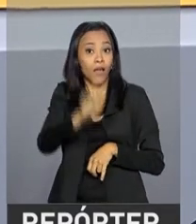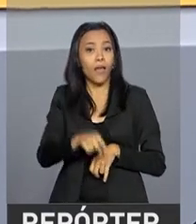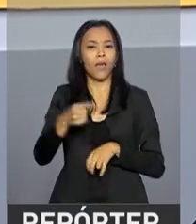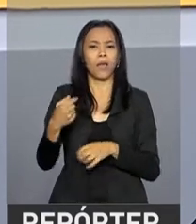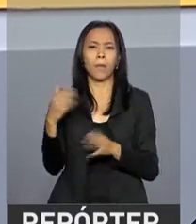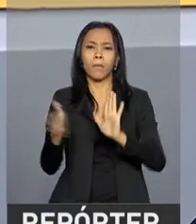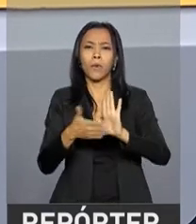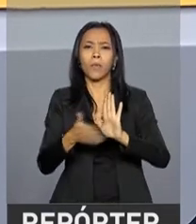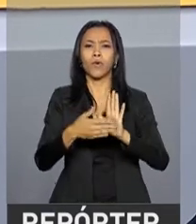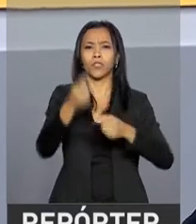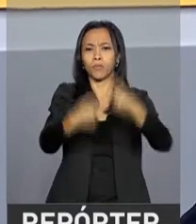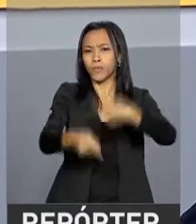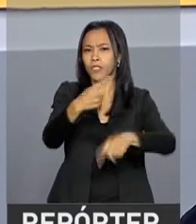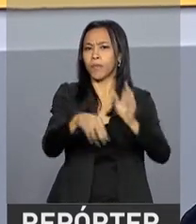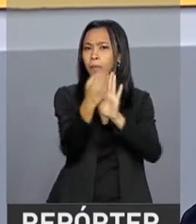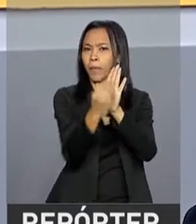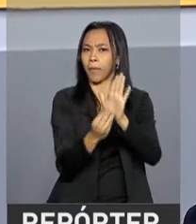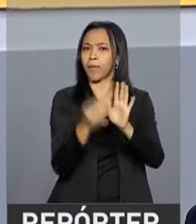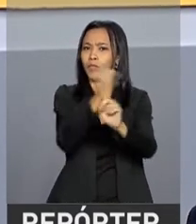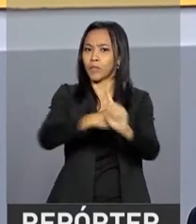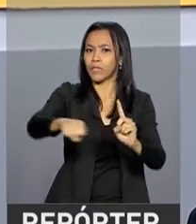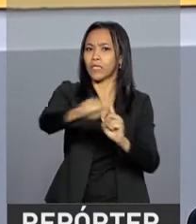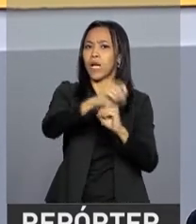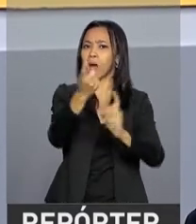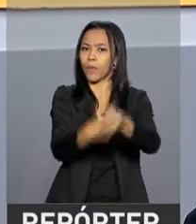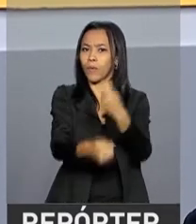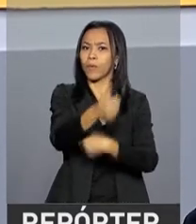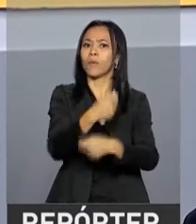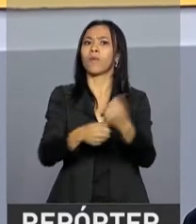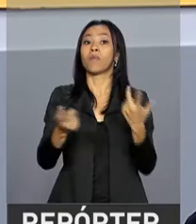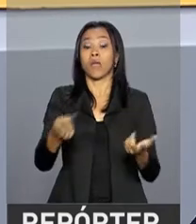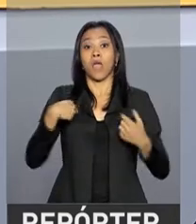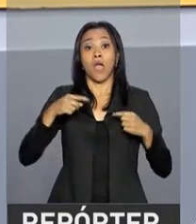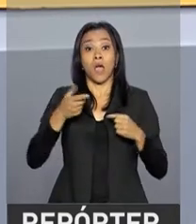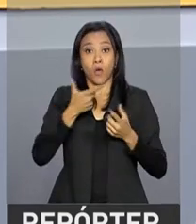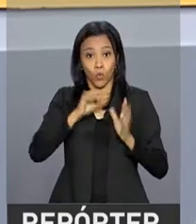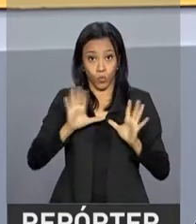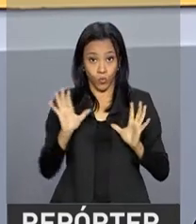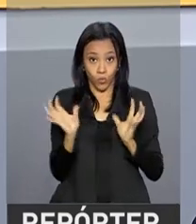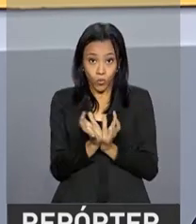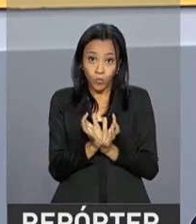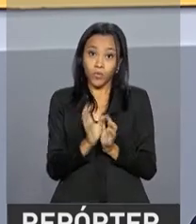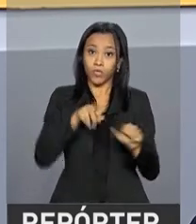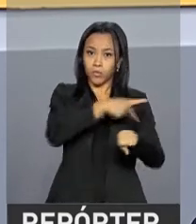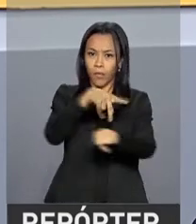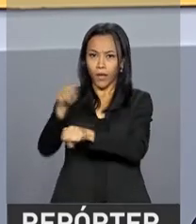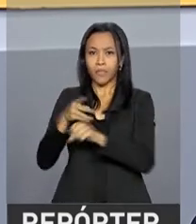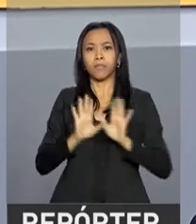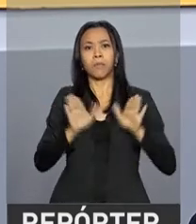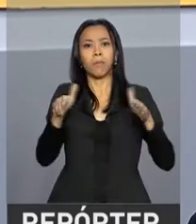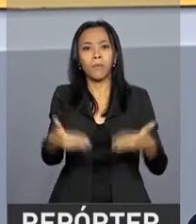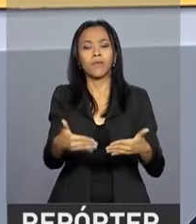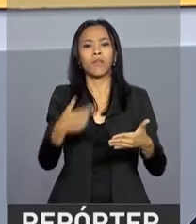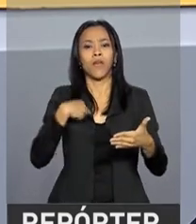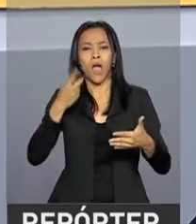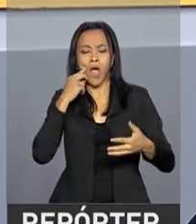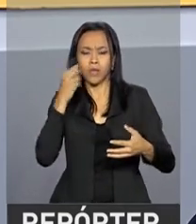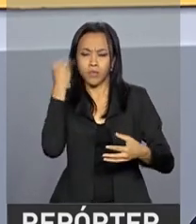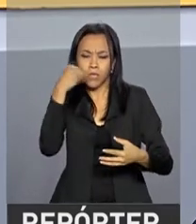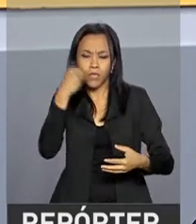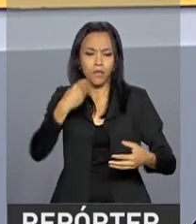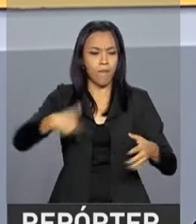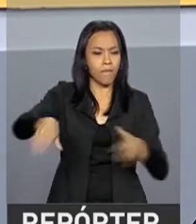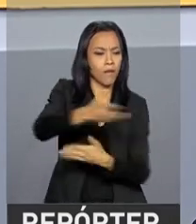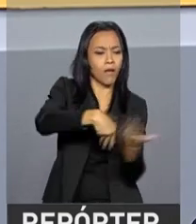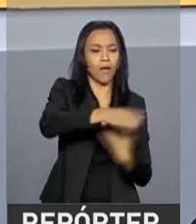econômico e social os países membros participam de um fórum onde trabalham em conjunto para compartilhar experiências e